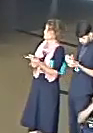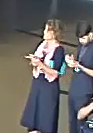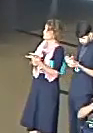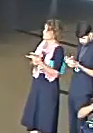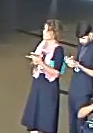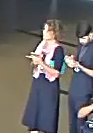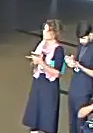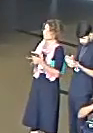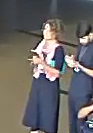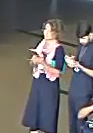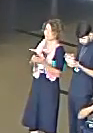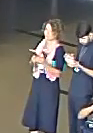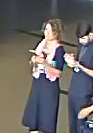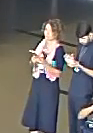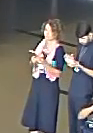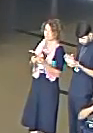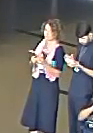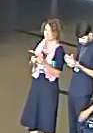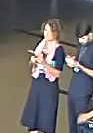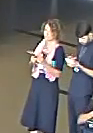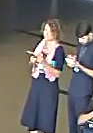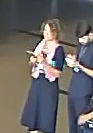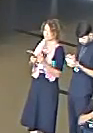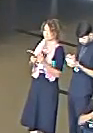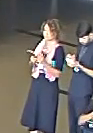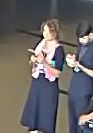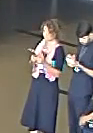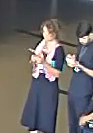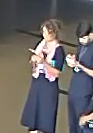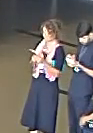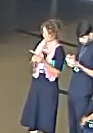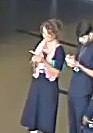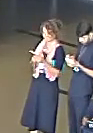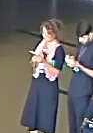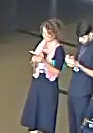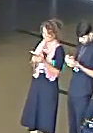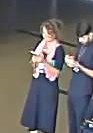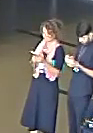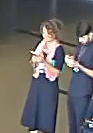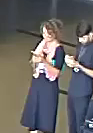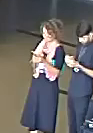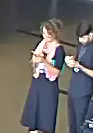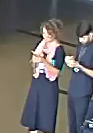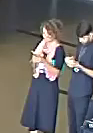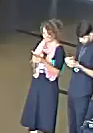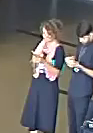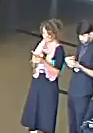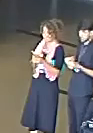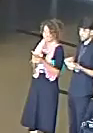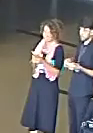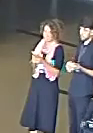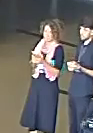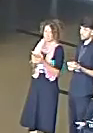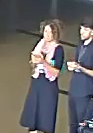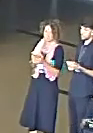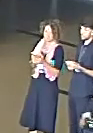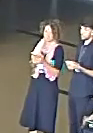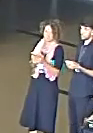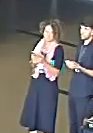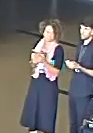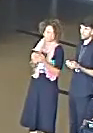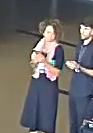junto fazer um trabalho muito forte cobrar das autoridades que são responsáveis por